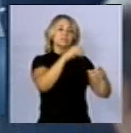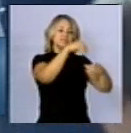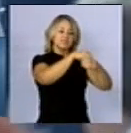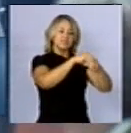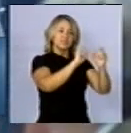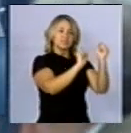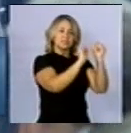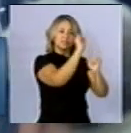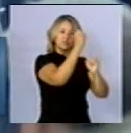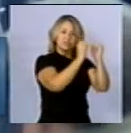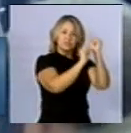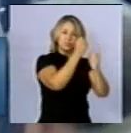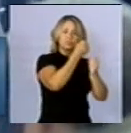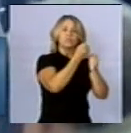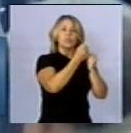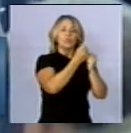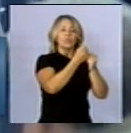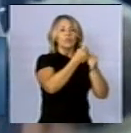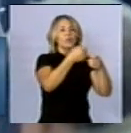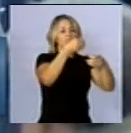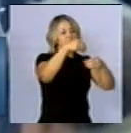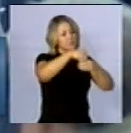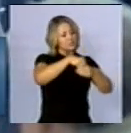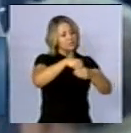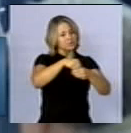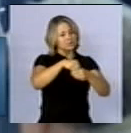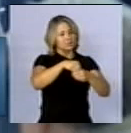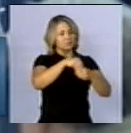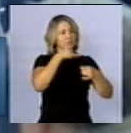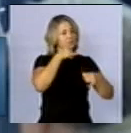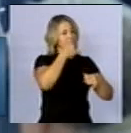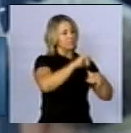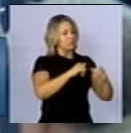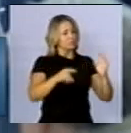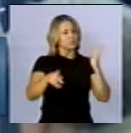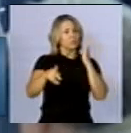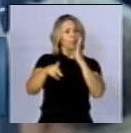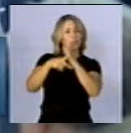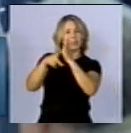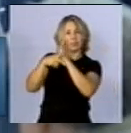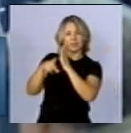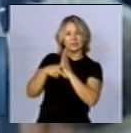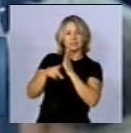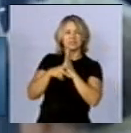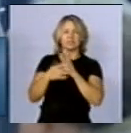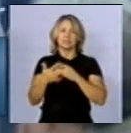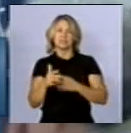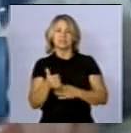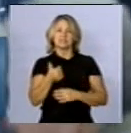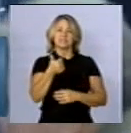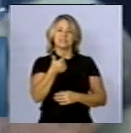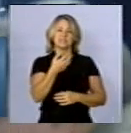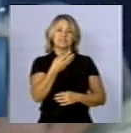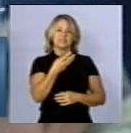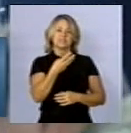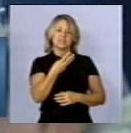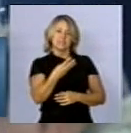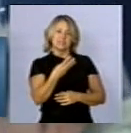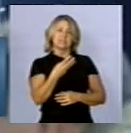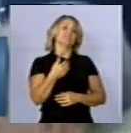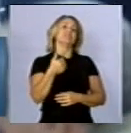do Shopping Pátio Brasil que ela tem uma atenção de 138 de